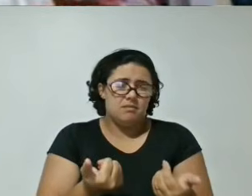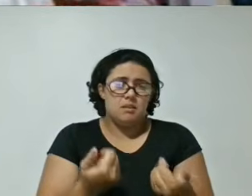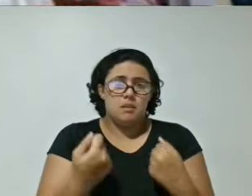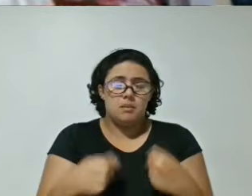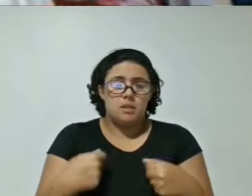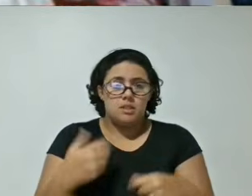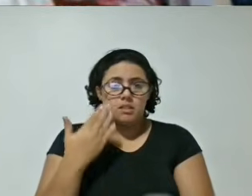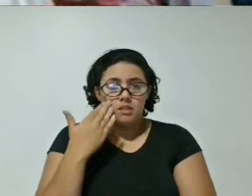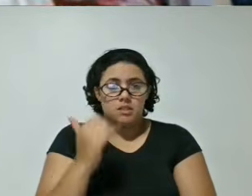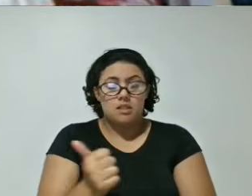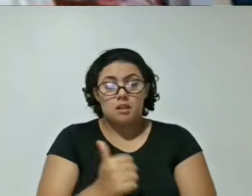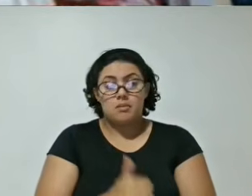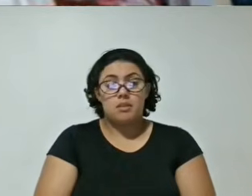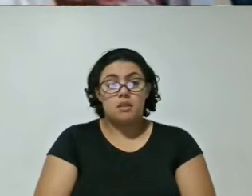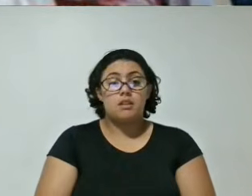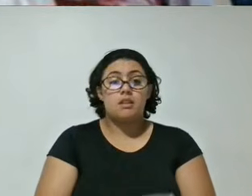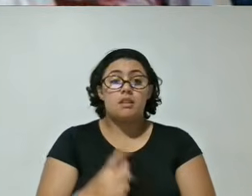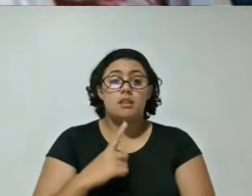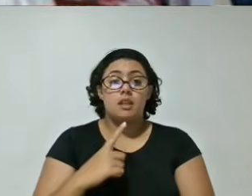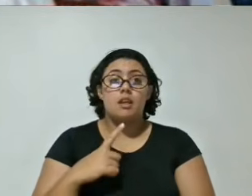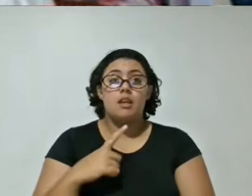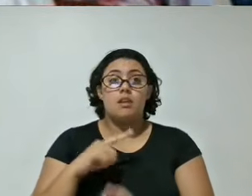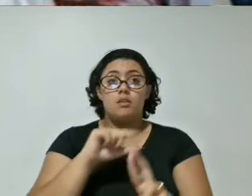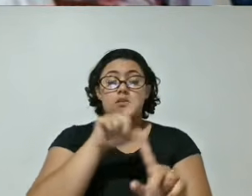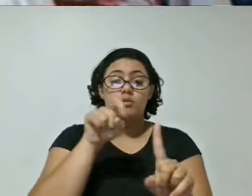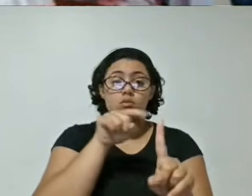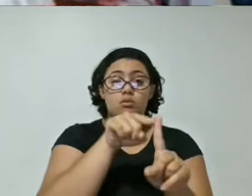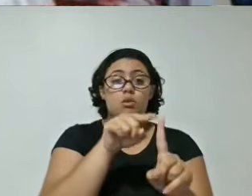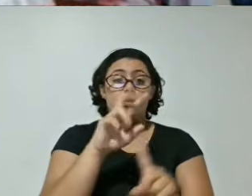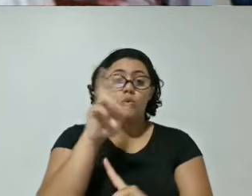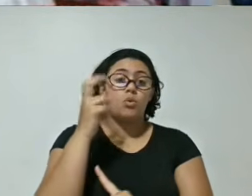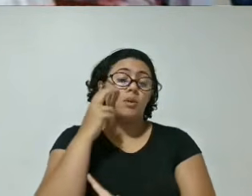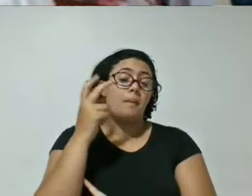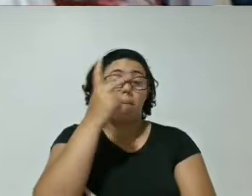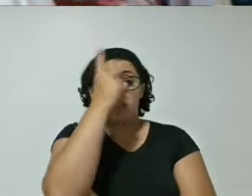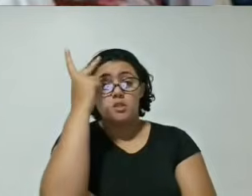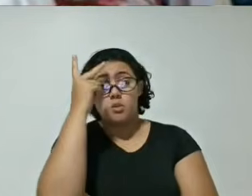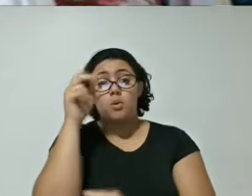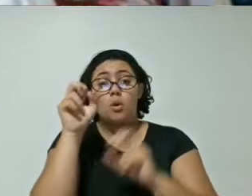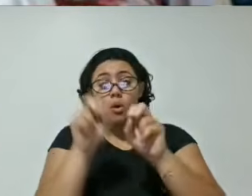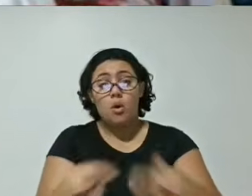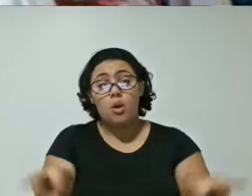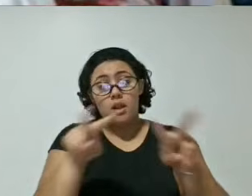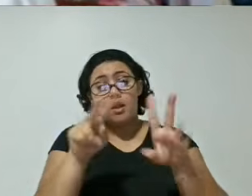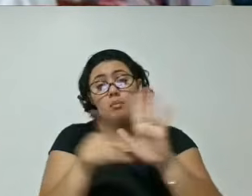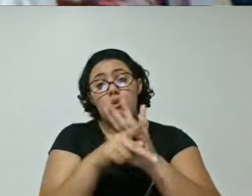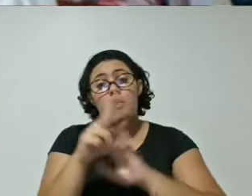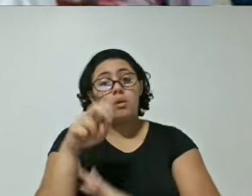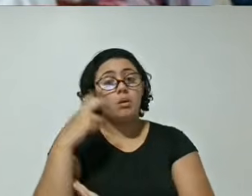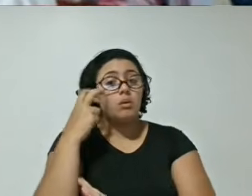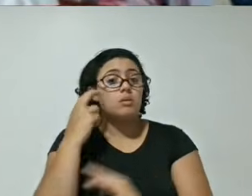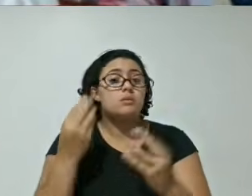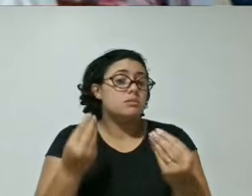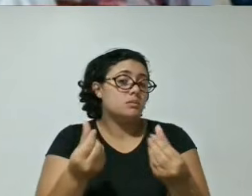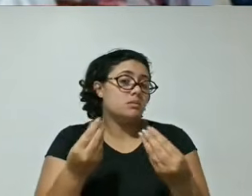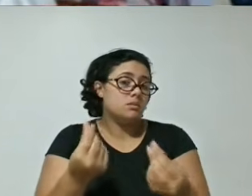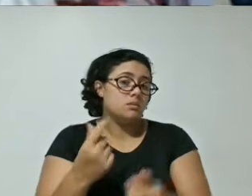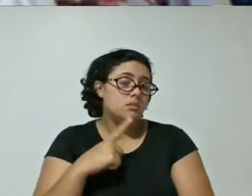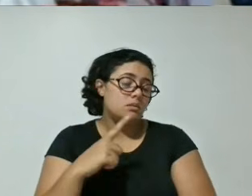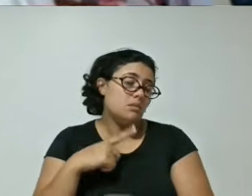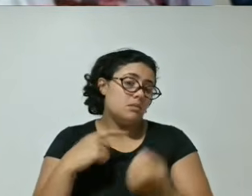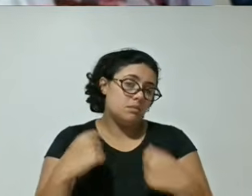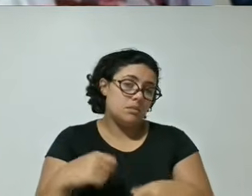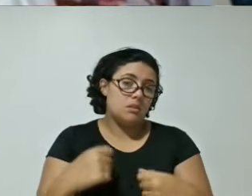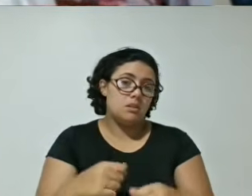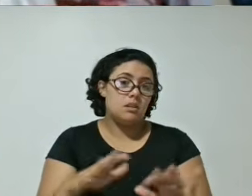função cultura, e a função cultura tem que ser gerida por pessoas que têm esse olhar da cultura, né? Essa sensibilidade, né? Essa sensibilidade.